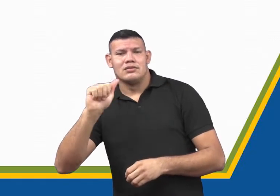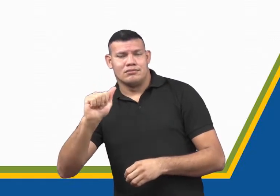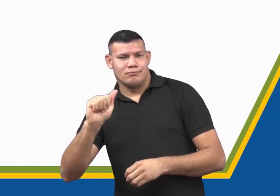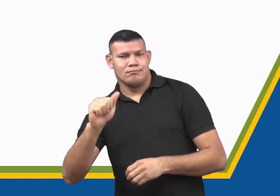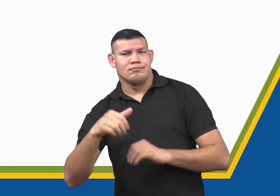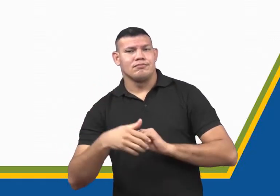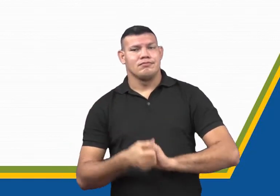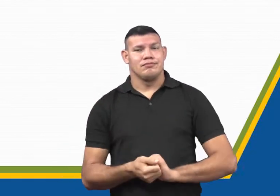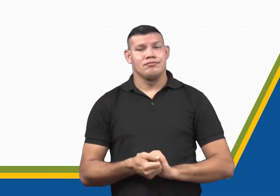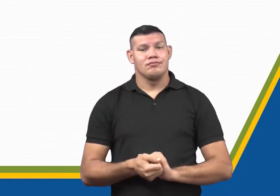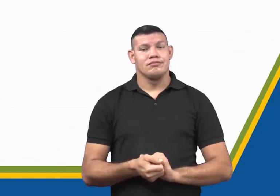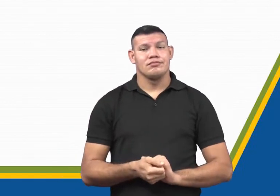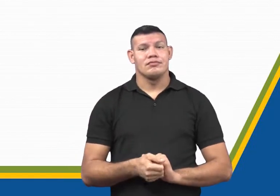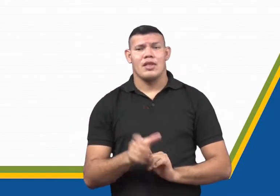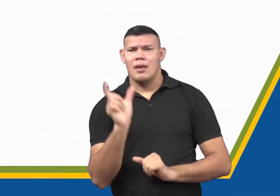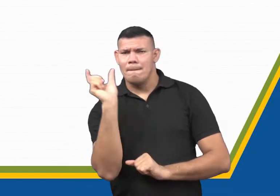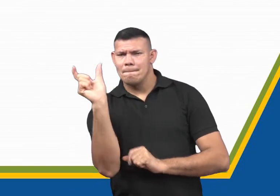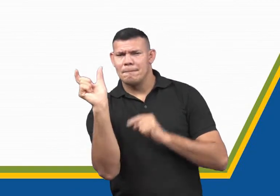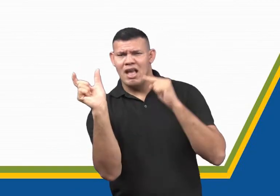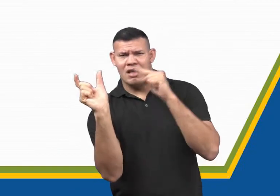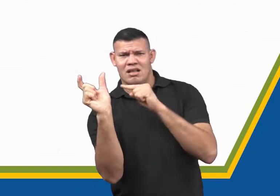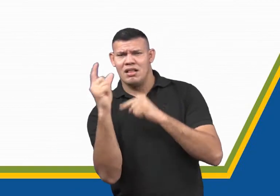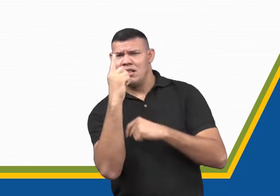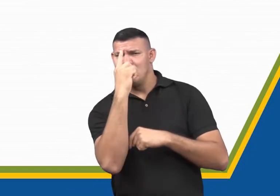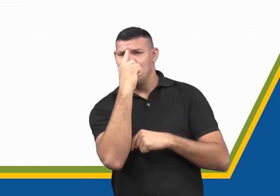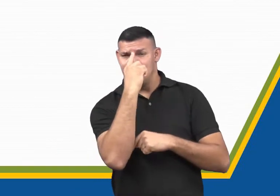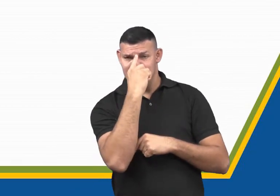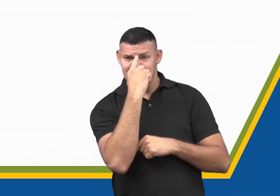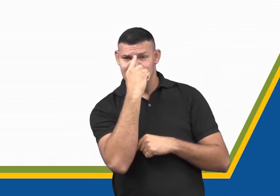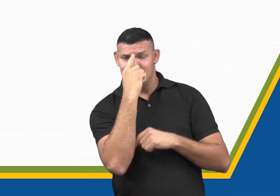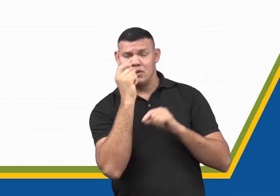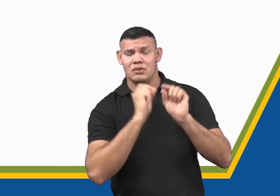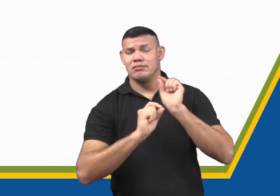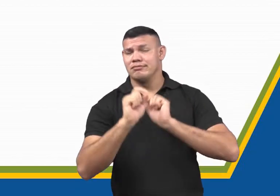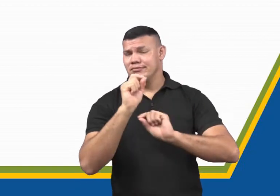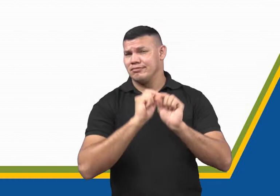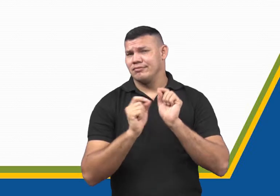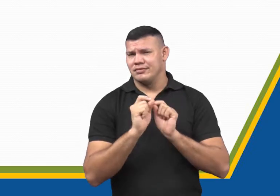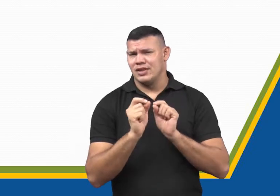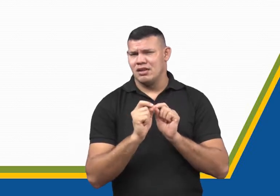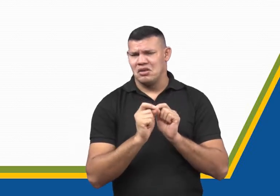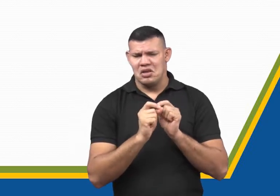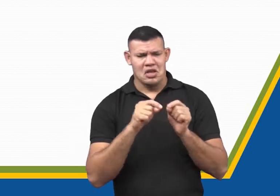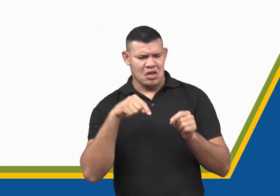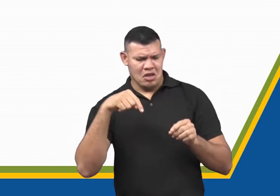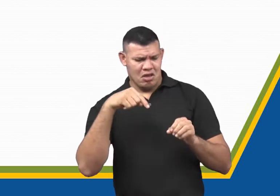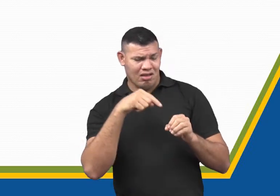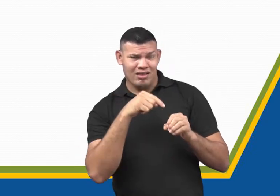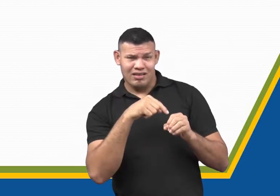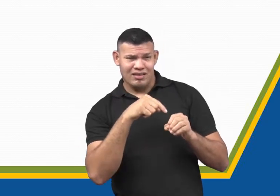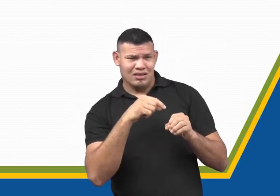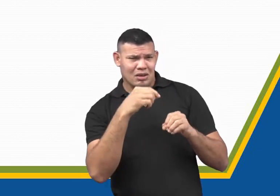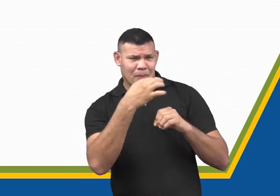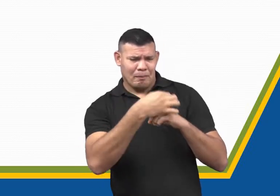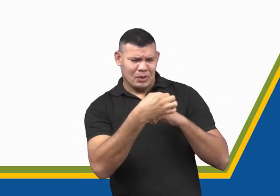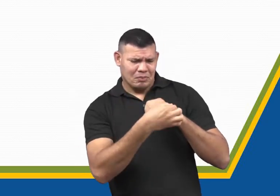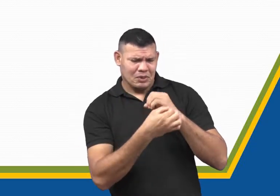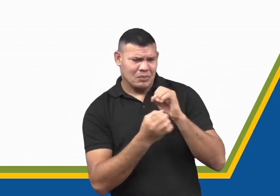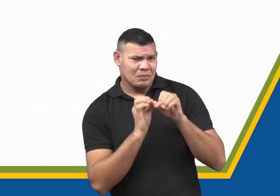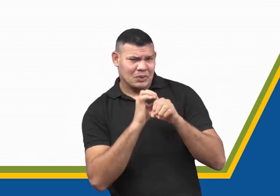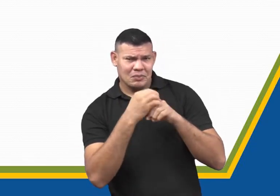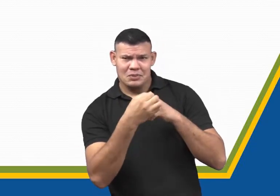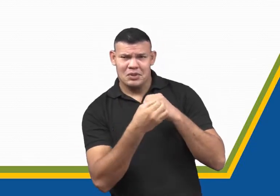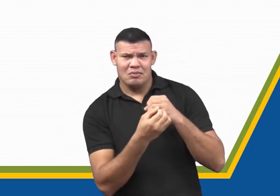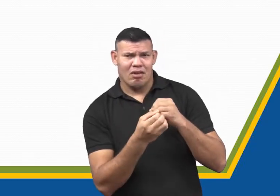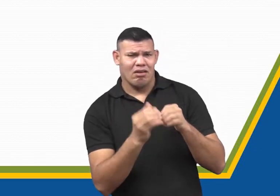grego que significa átomos, que nós podemos traduzir como aquilo que não pode ser dividido, que não pode